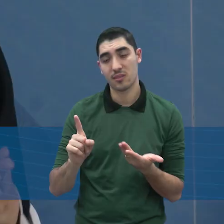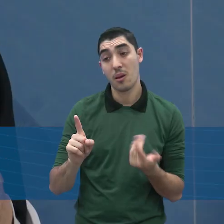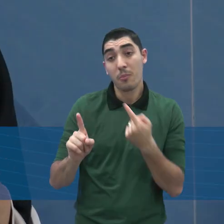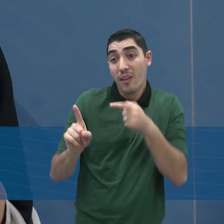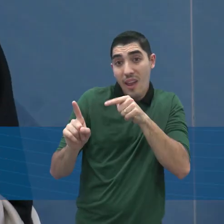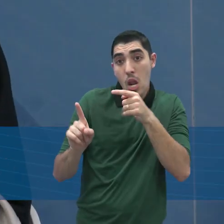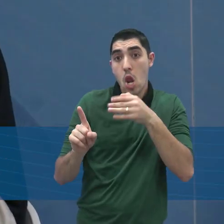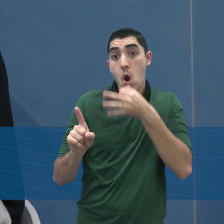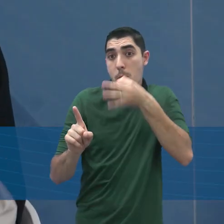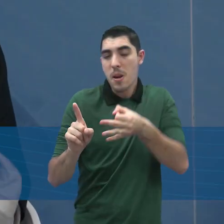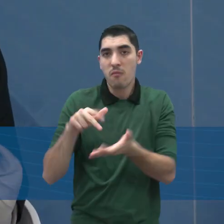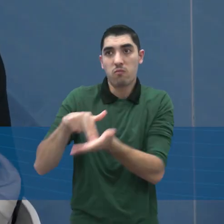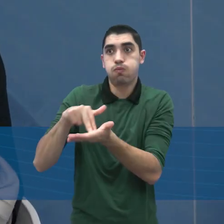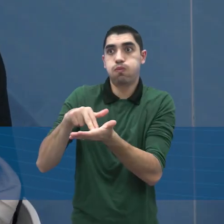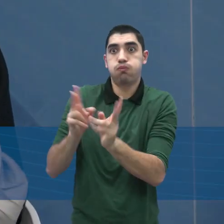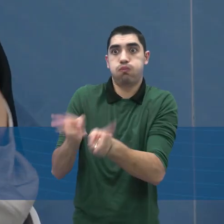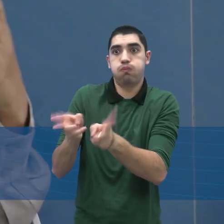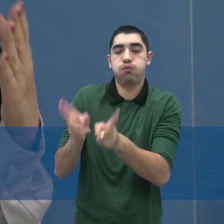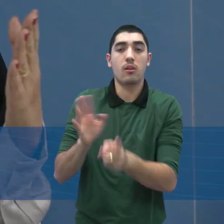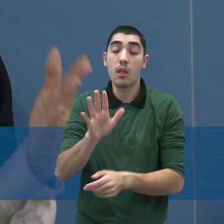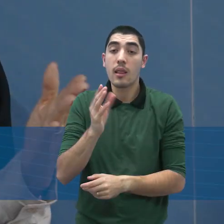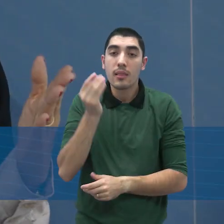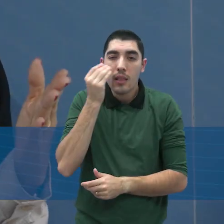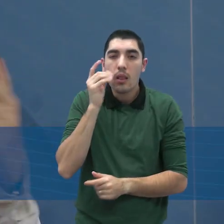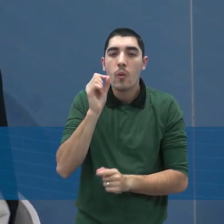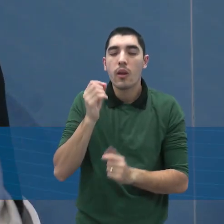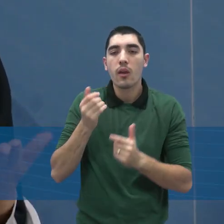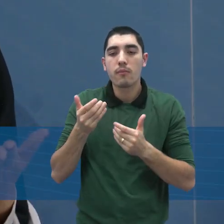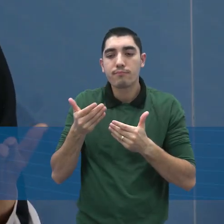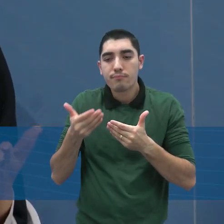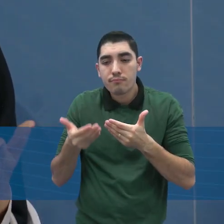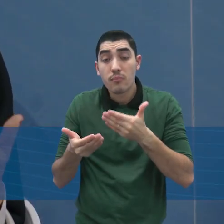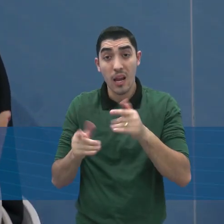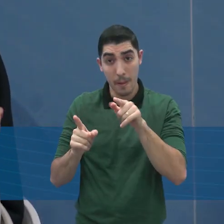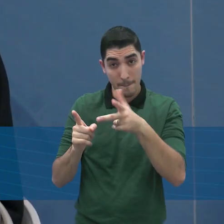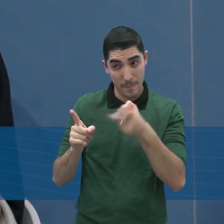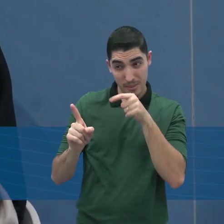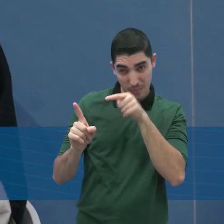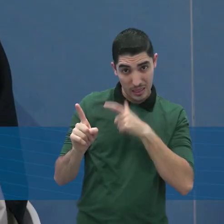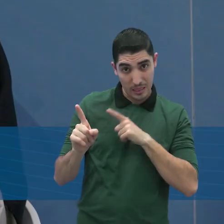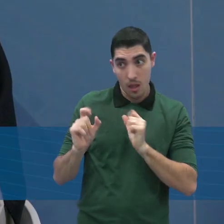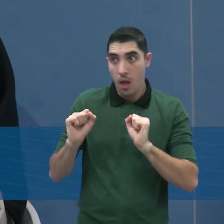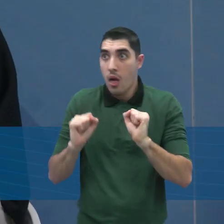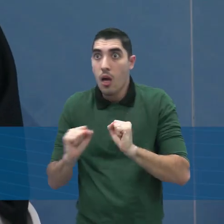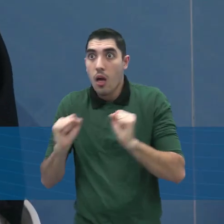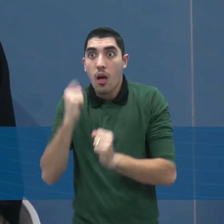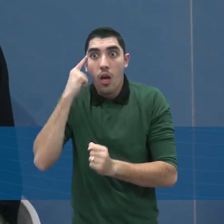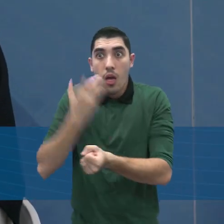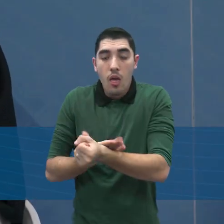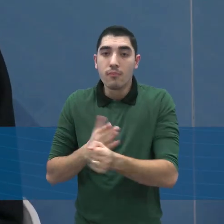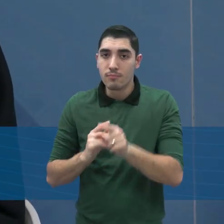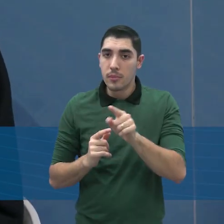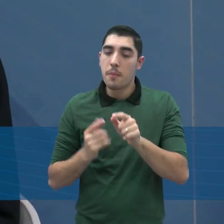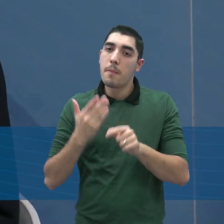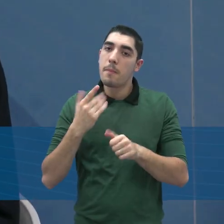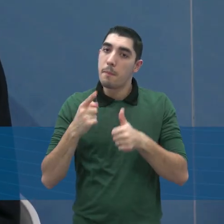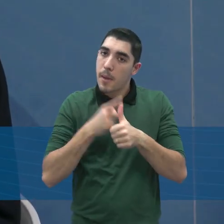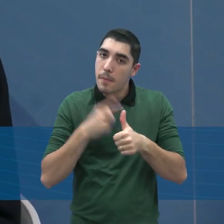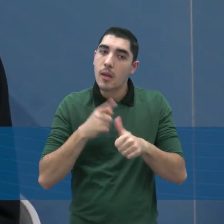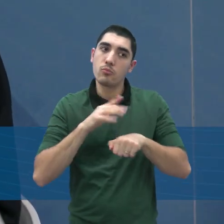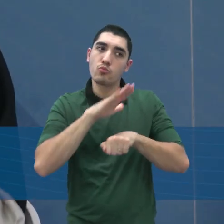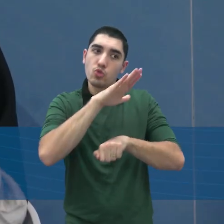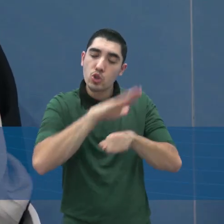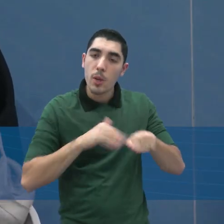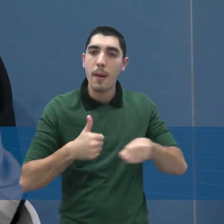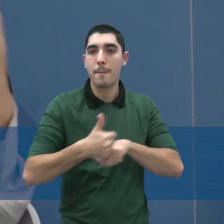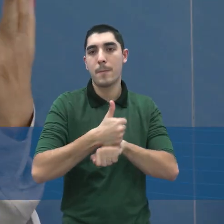vou mudar. O que a gente pode tentar, com cuidado, quando a pessoa está com fanatismo, primeiro buscar ajuda profissional.